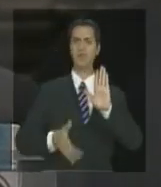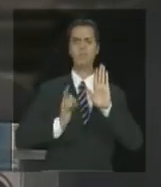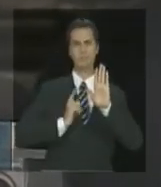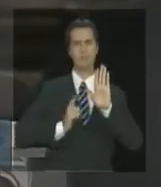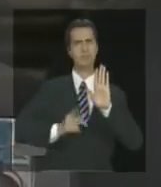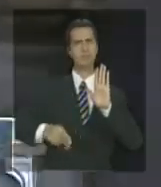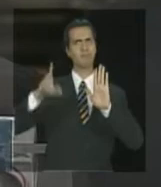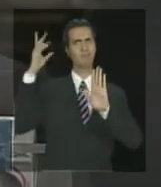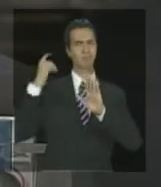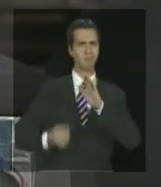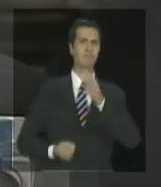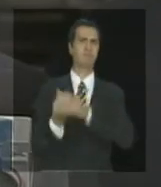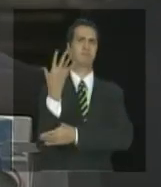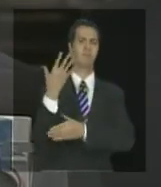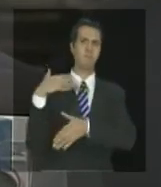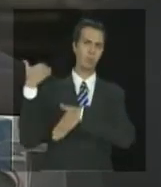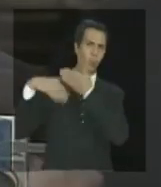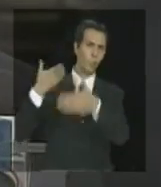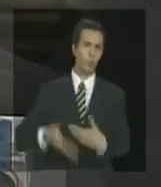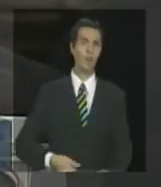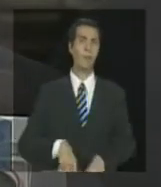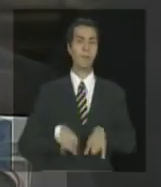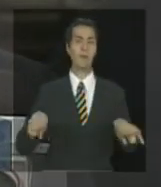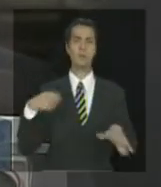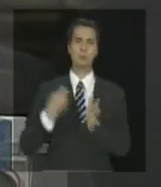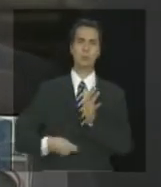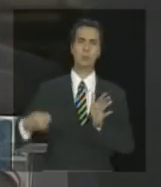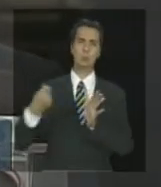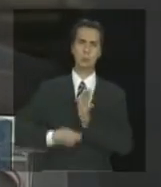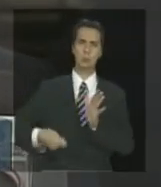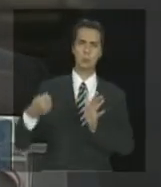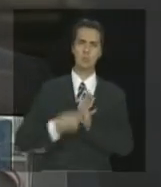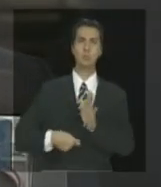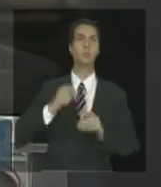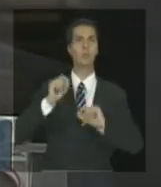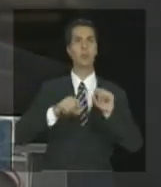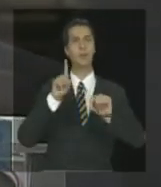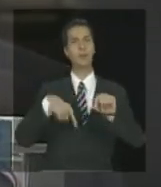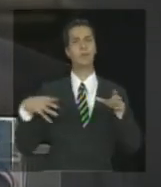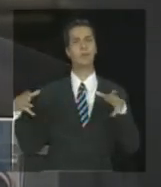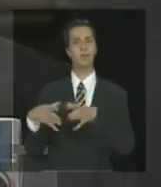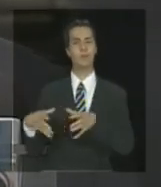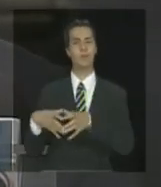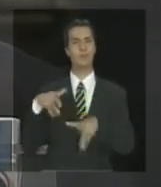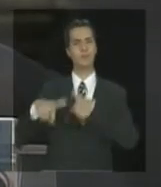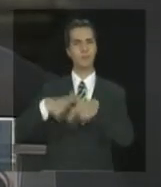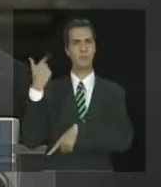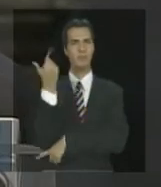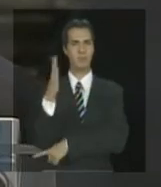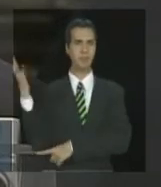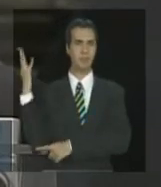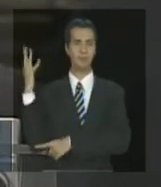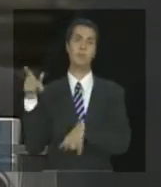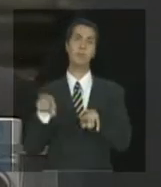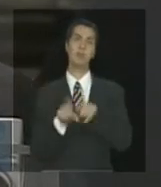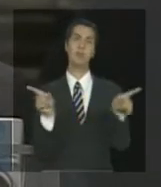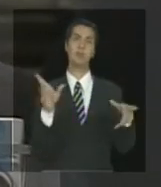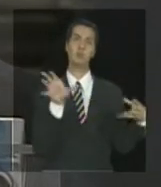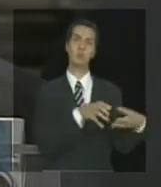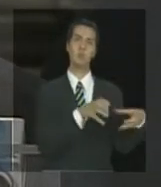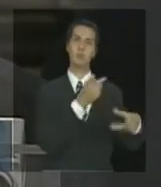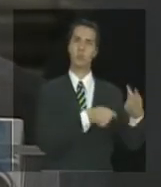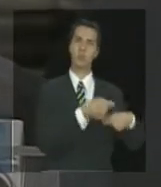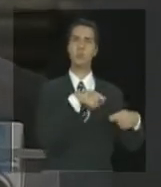ele costuma mais ser defendido por atores e interlocutores da área ambiental do que pelos atores da área